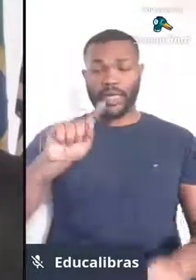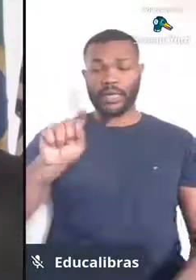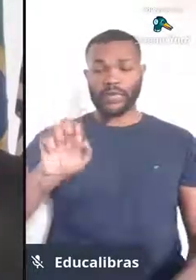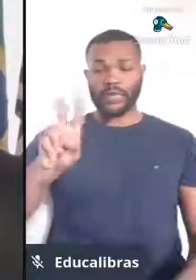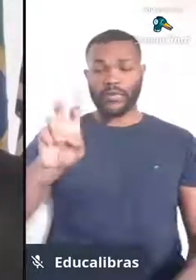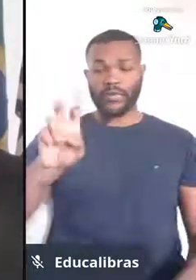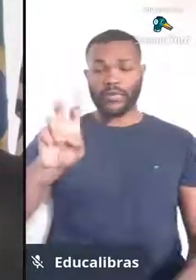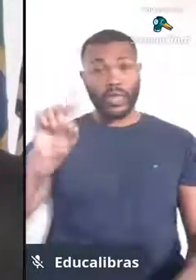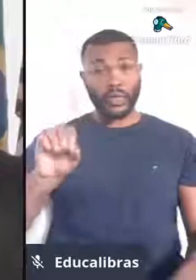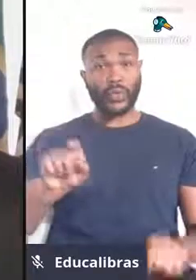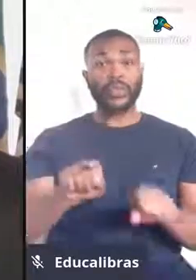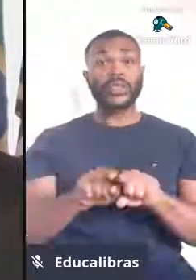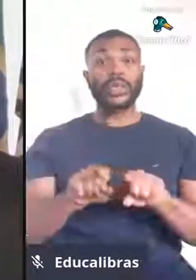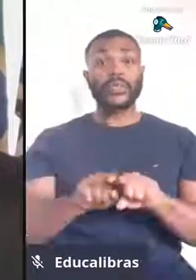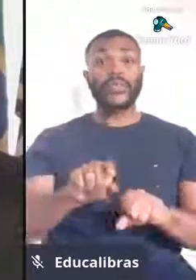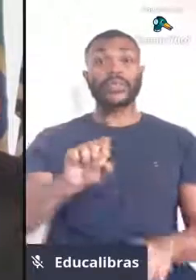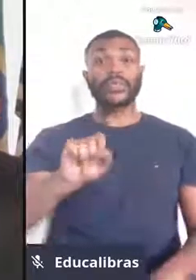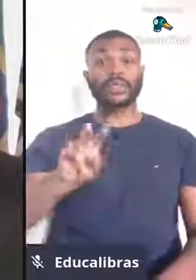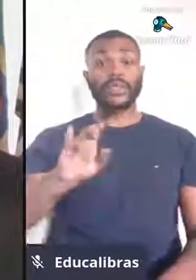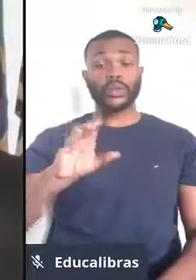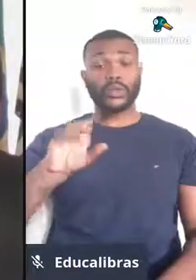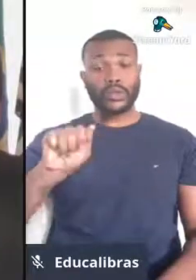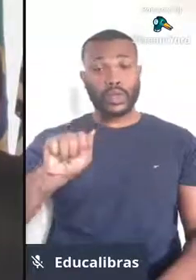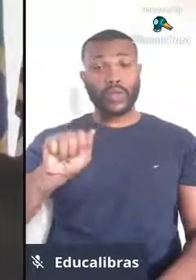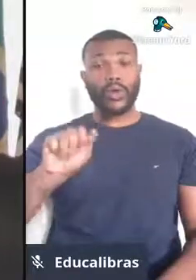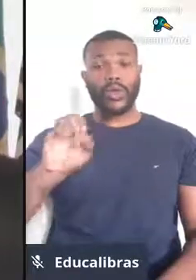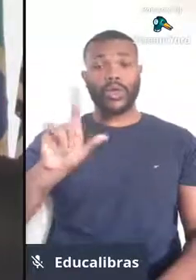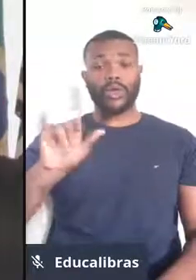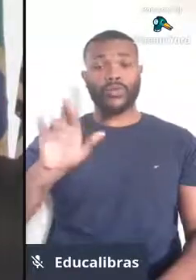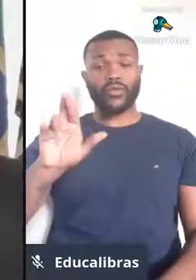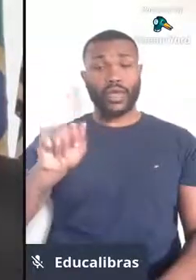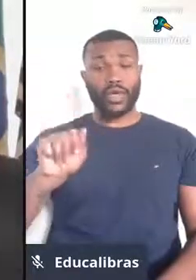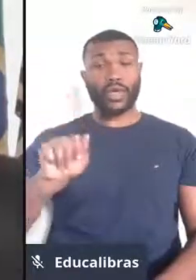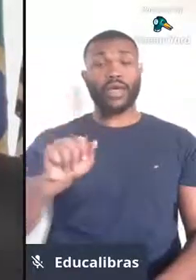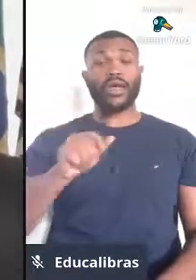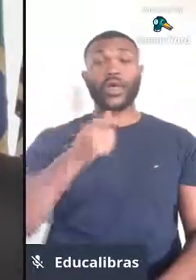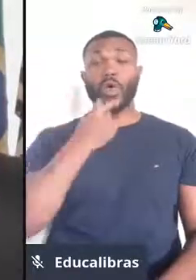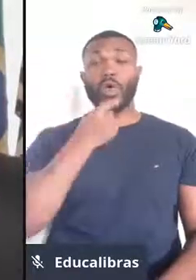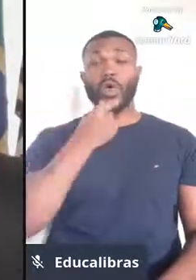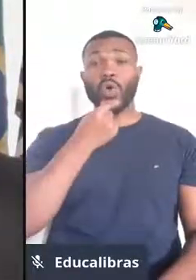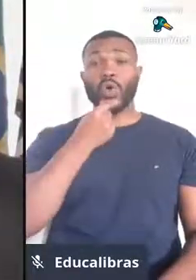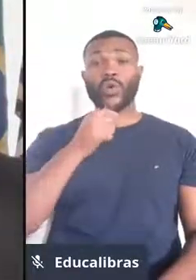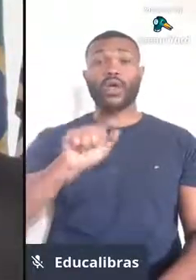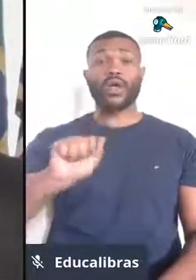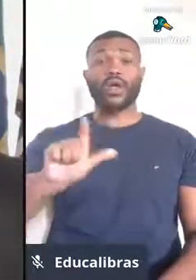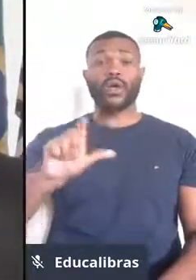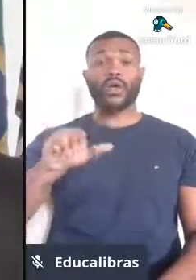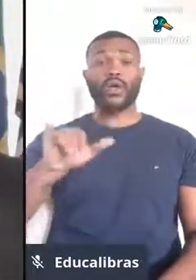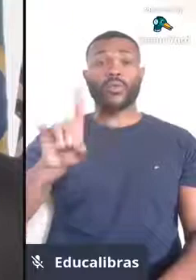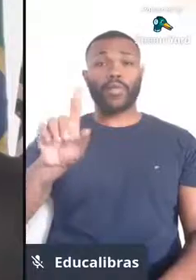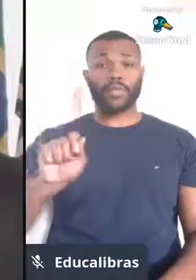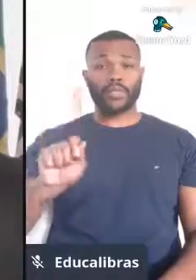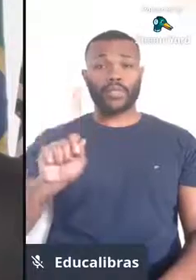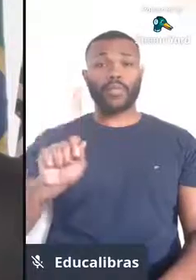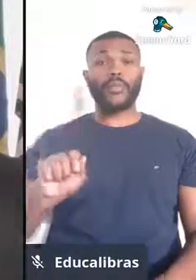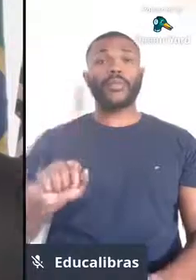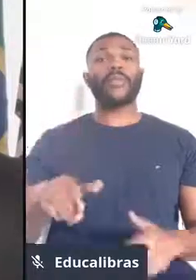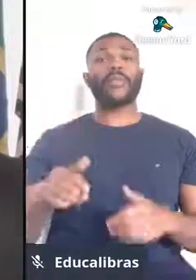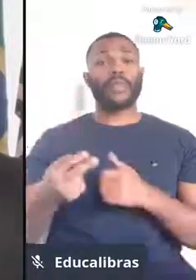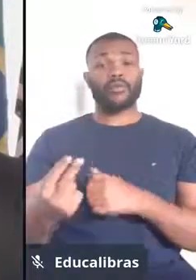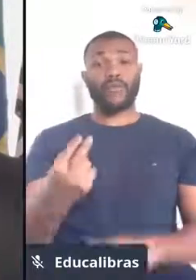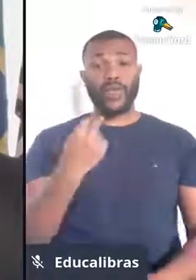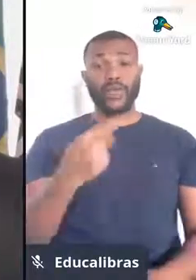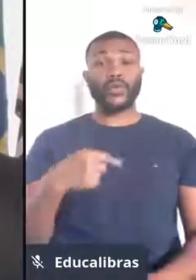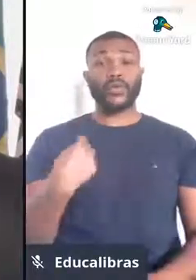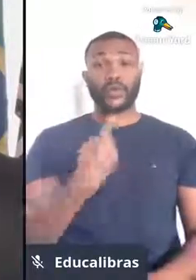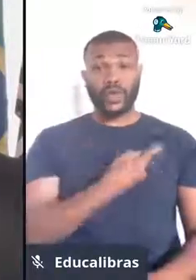a Silvia, a Leopoldina Oliveira, o Saulo Rosa, está acompanhando. Bom,